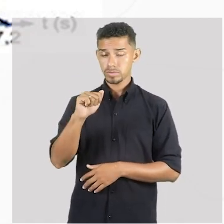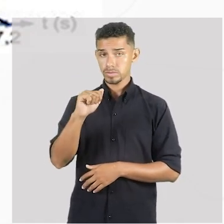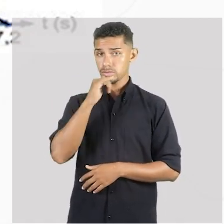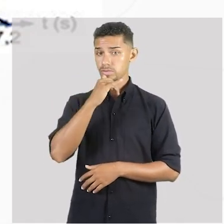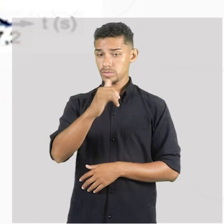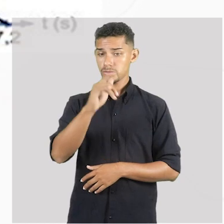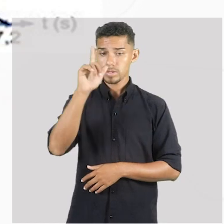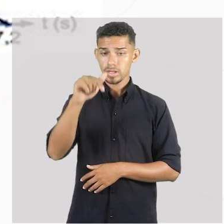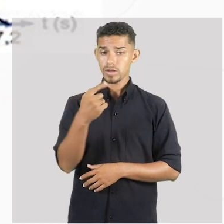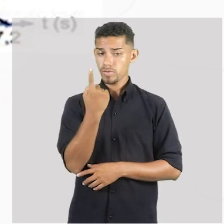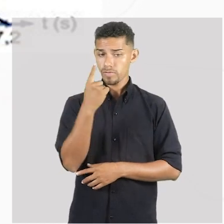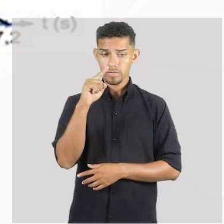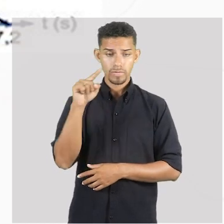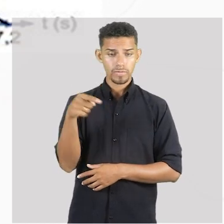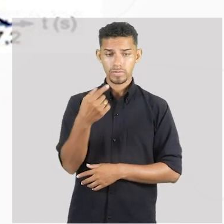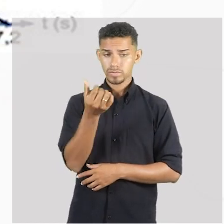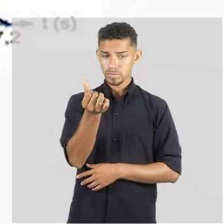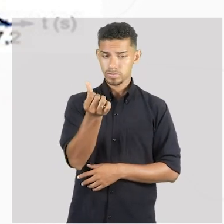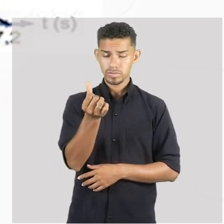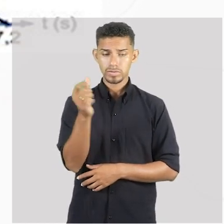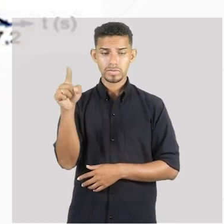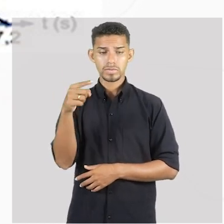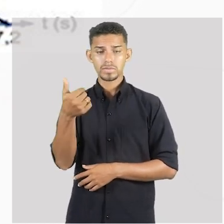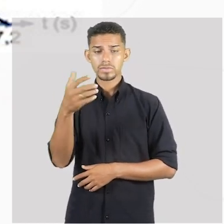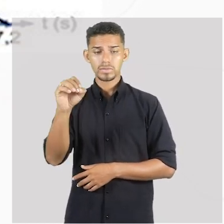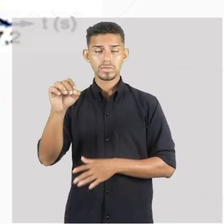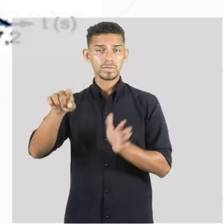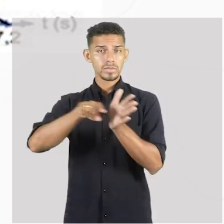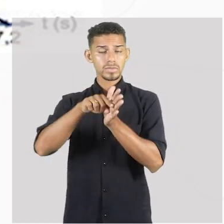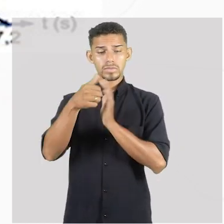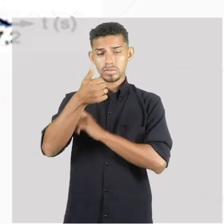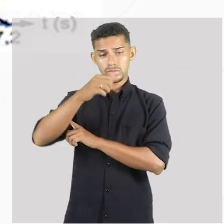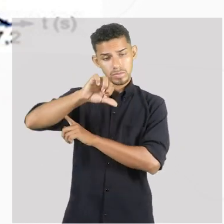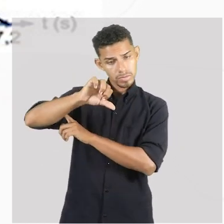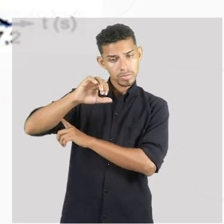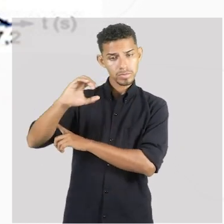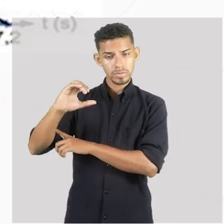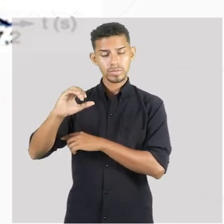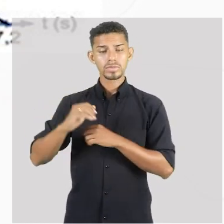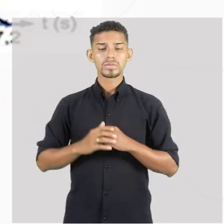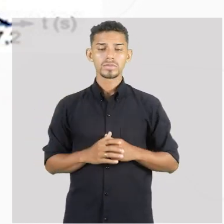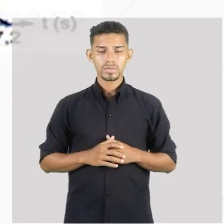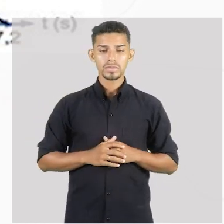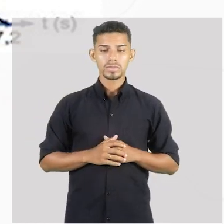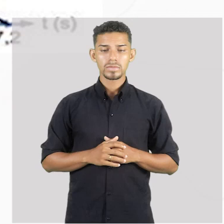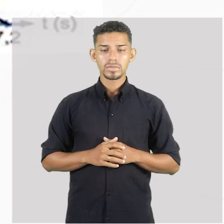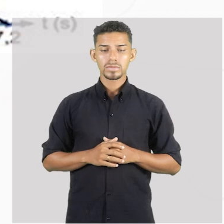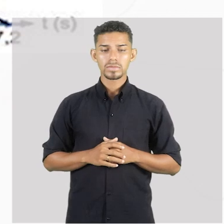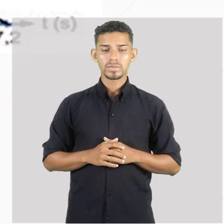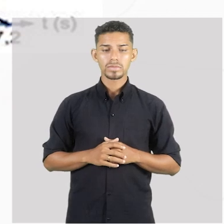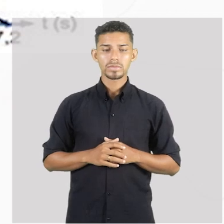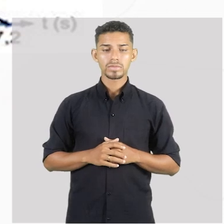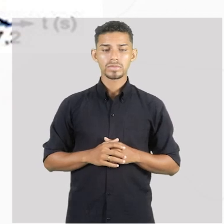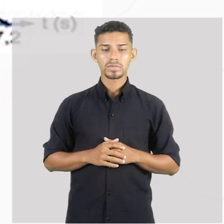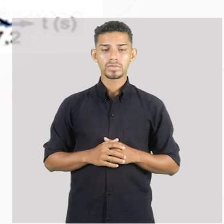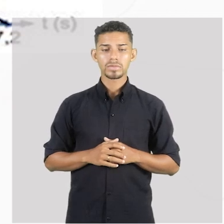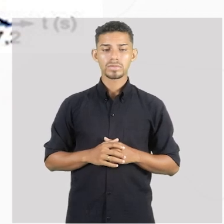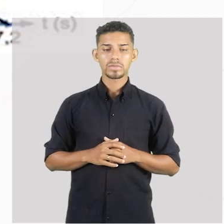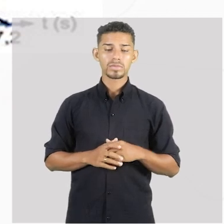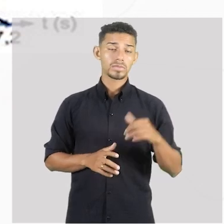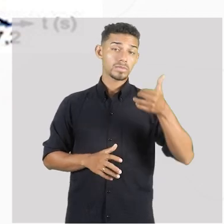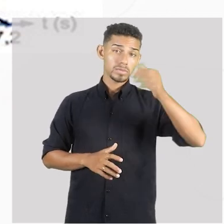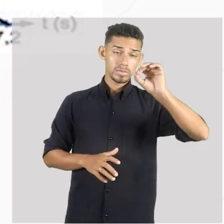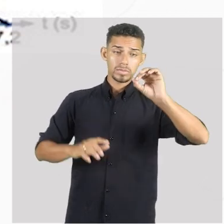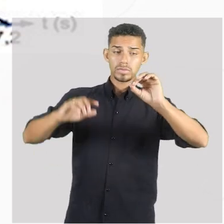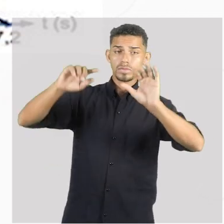gente, é 1,6 vezes 10 elevado a menos 19, então ali tem menos 19, mas ali ali é